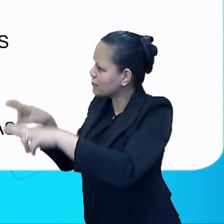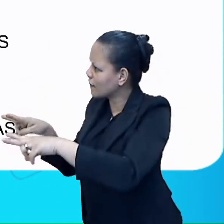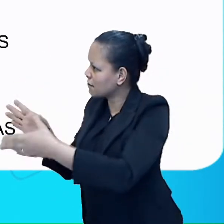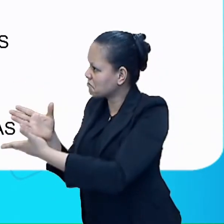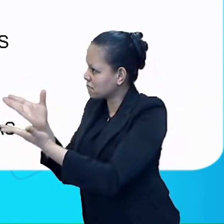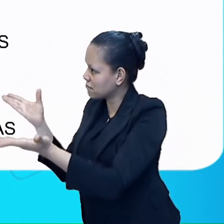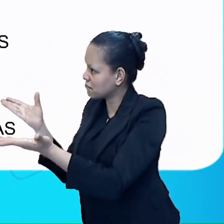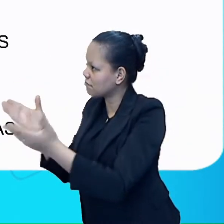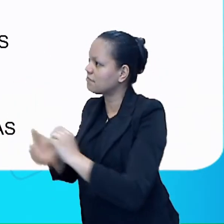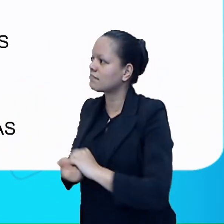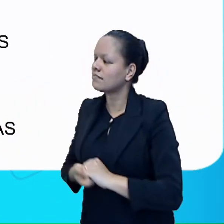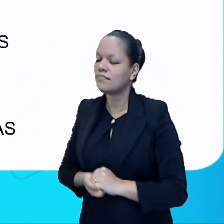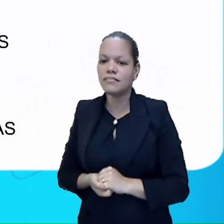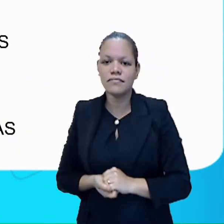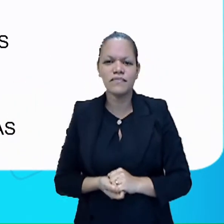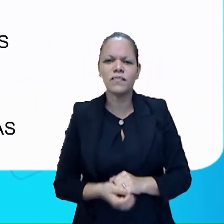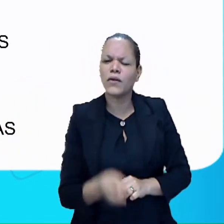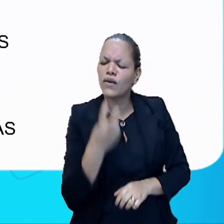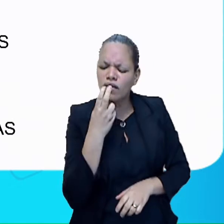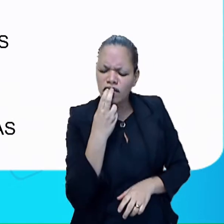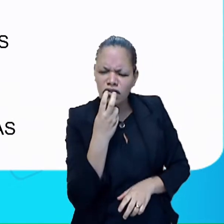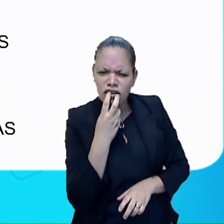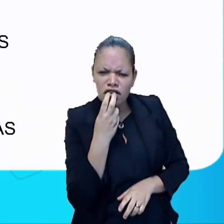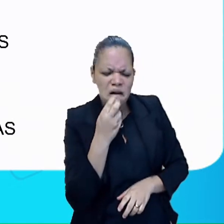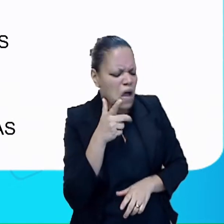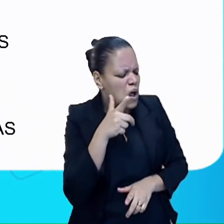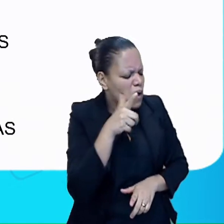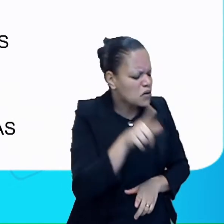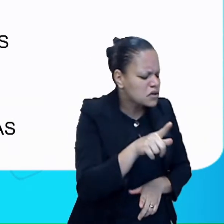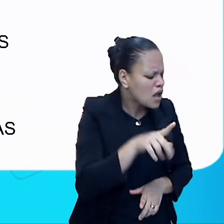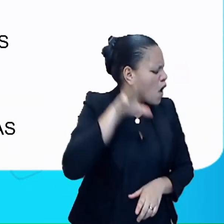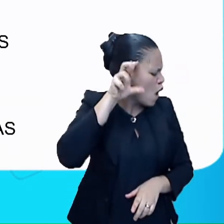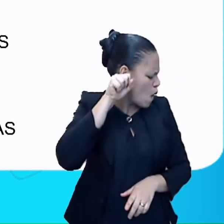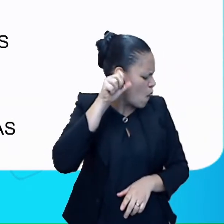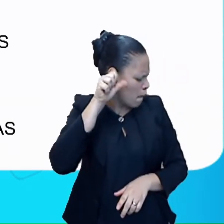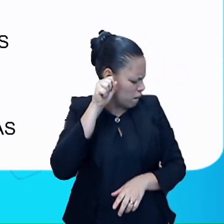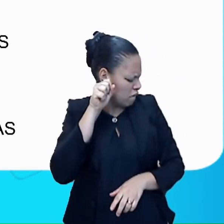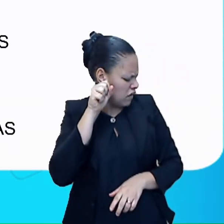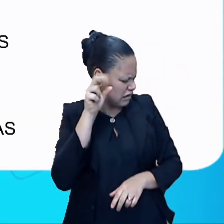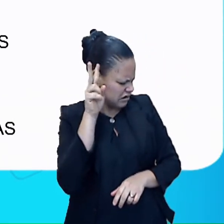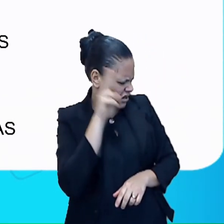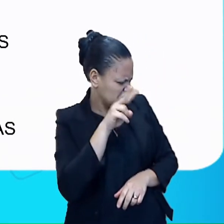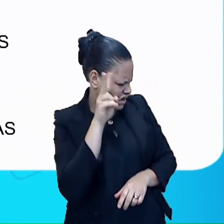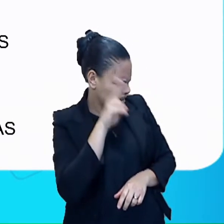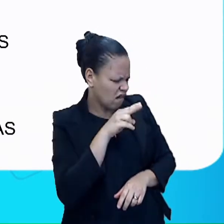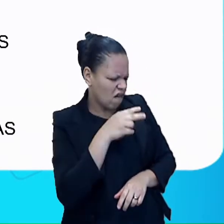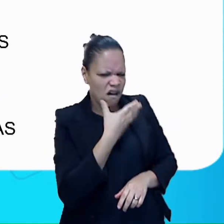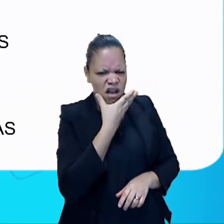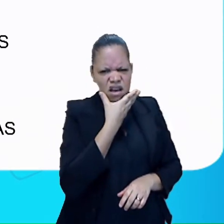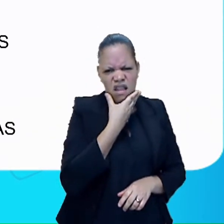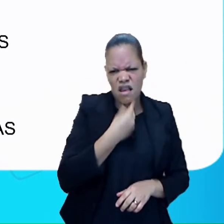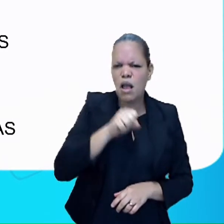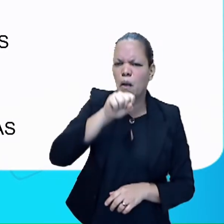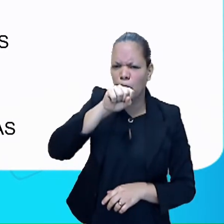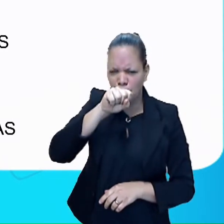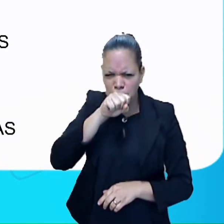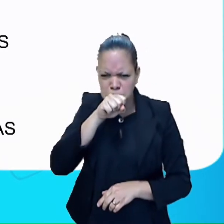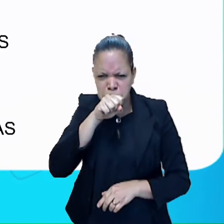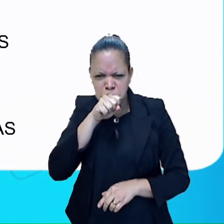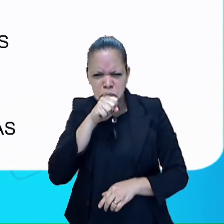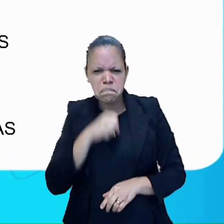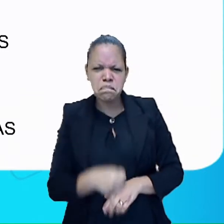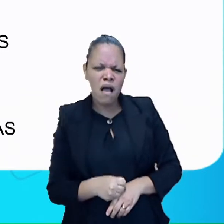A letra C, Chico Bento conseguia escutar as histórias que seu pai contava até o fim.